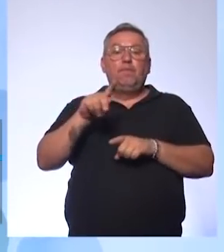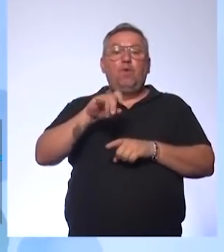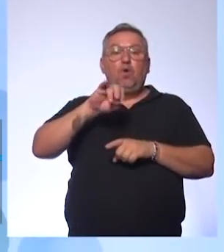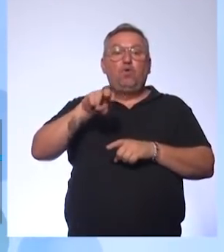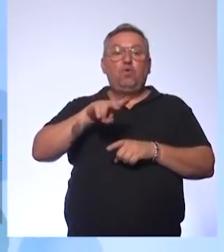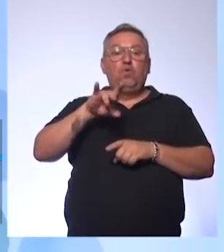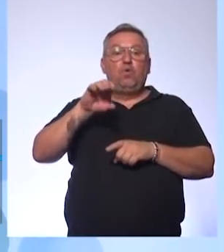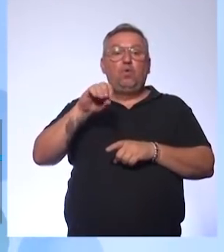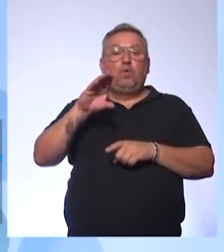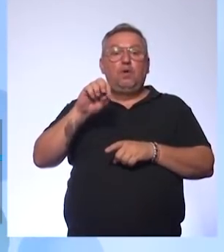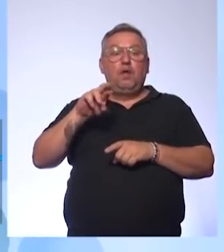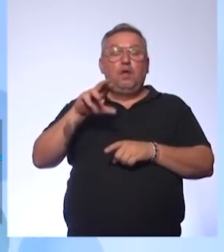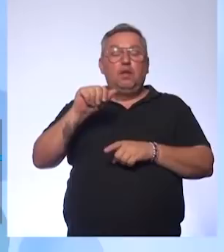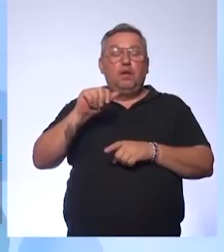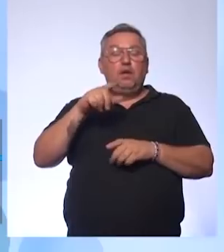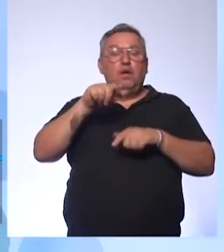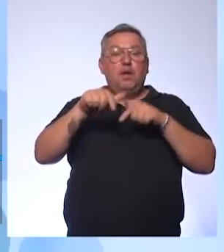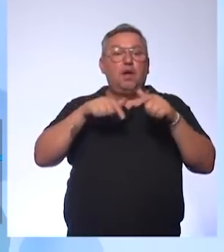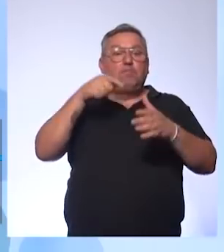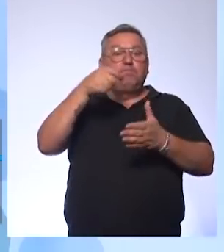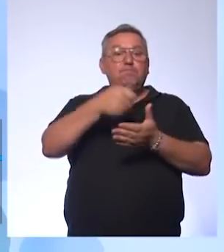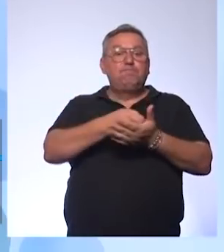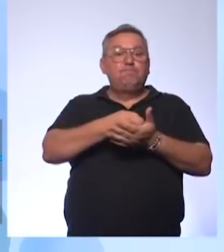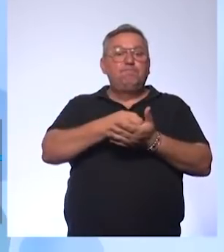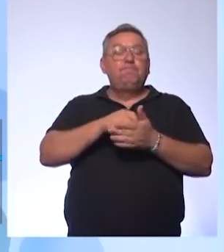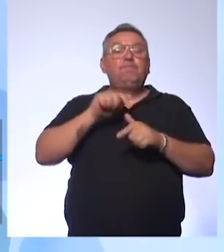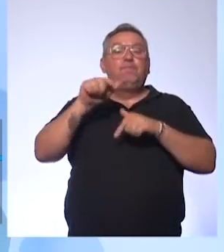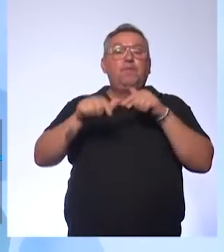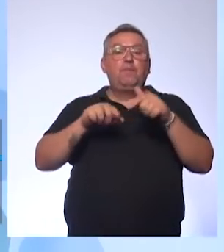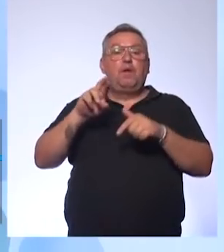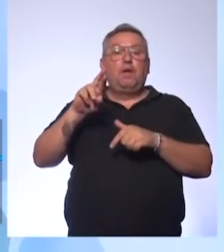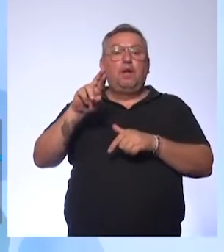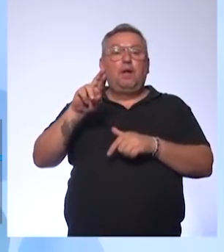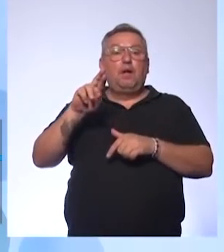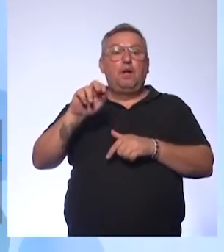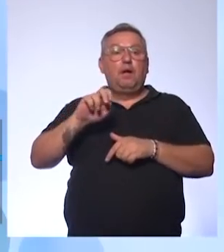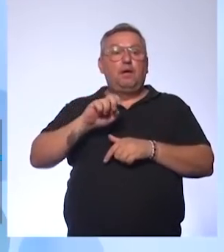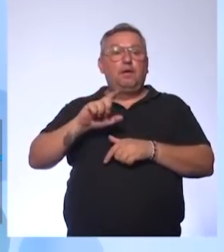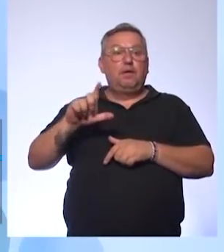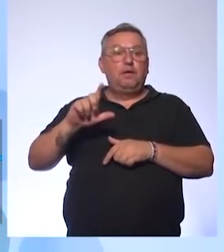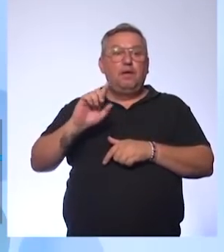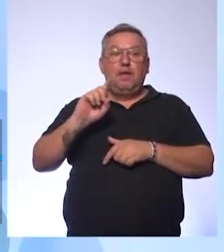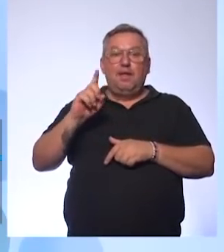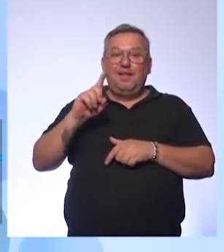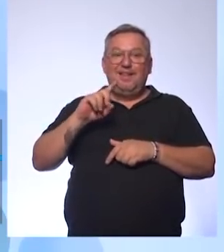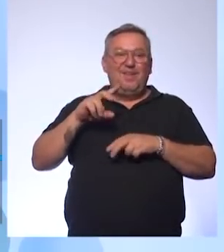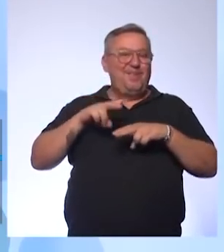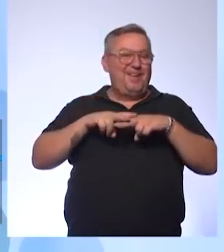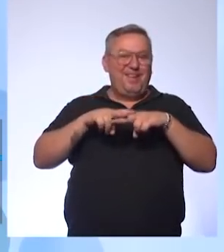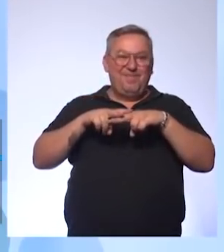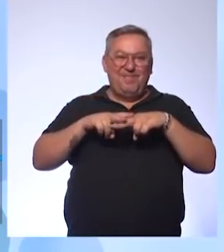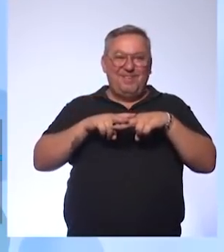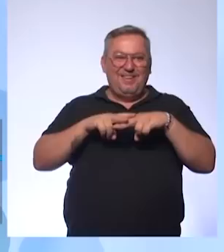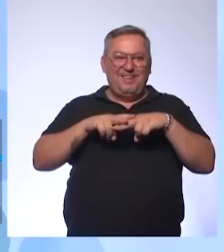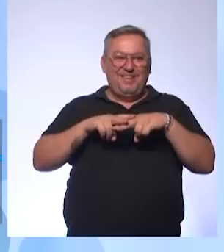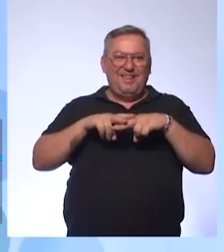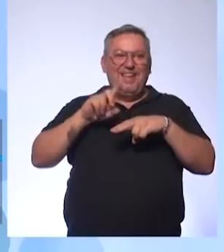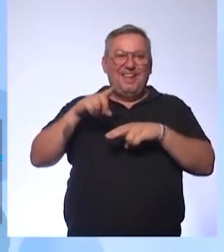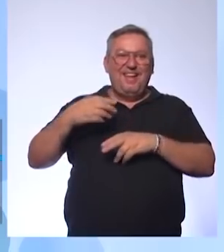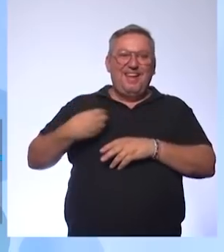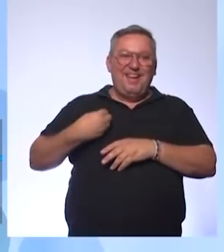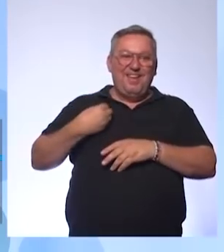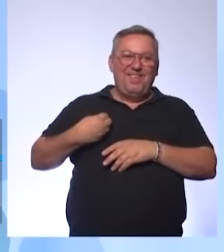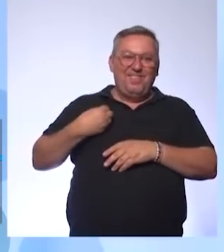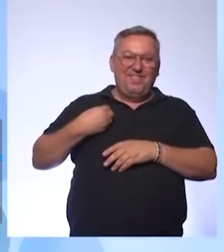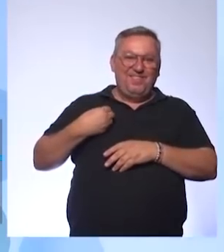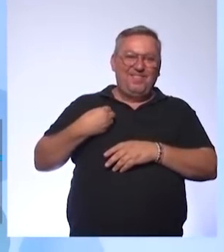César, trabalho obrigatório. E pro Raquel, essa aula... Não, gente, essa aula não é reprise. Essa aula é ao vivo, juro